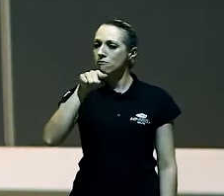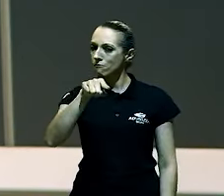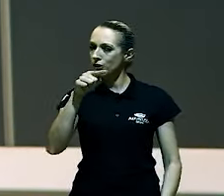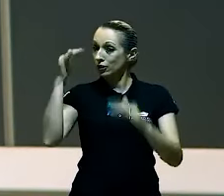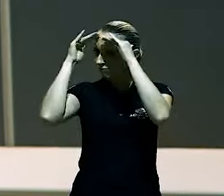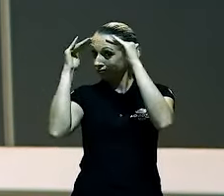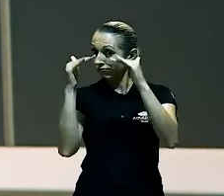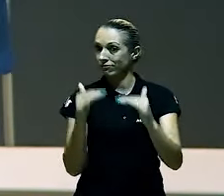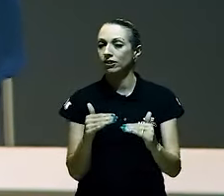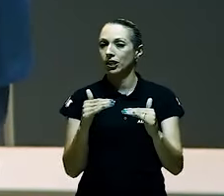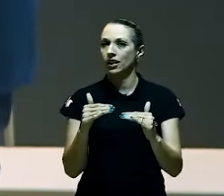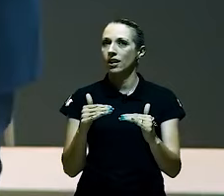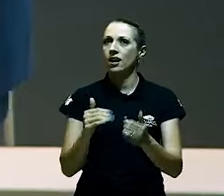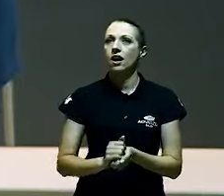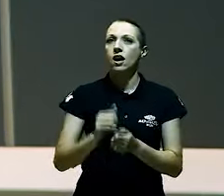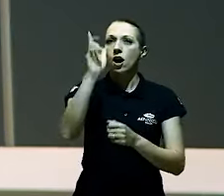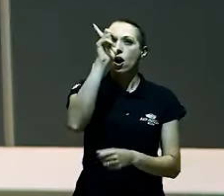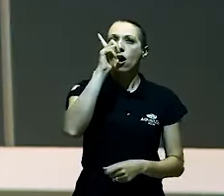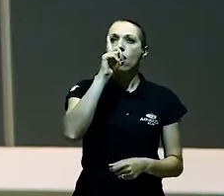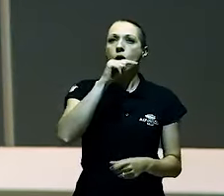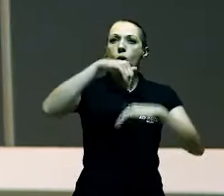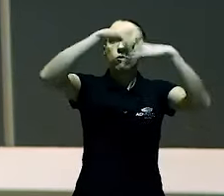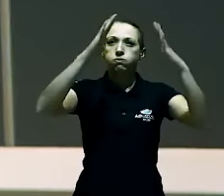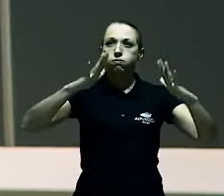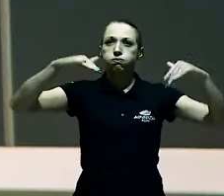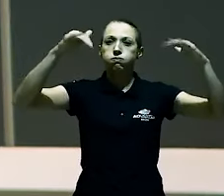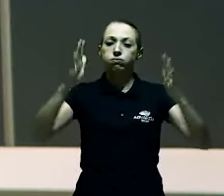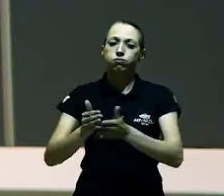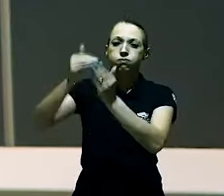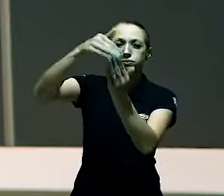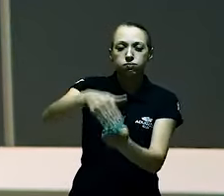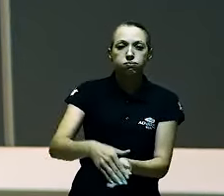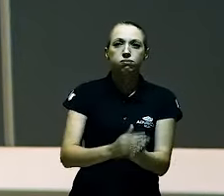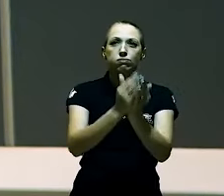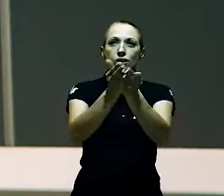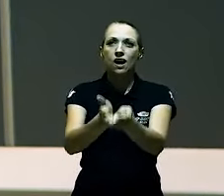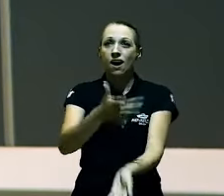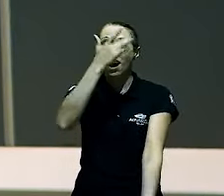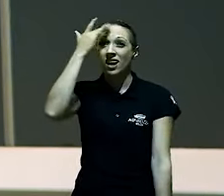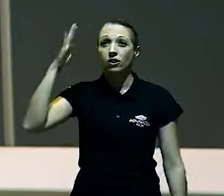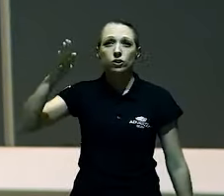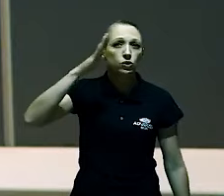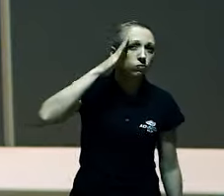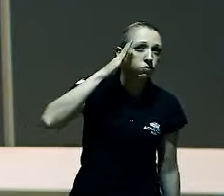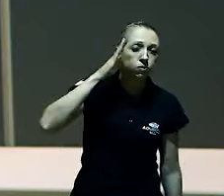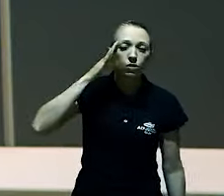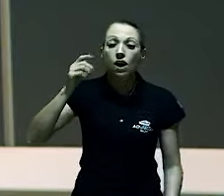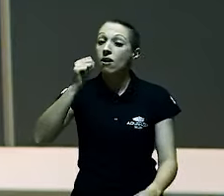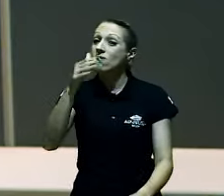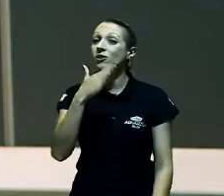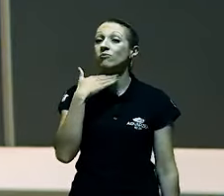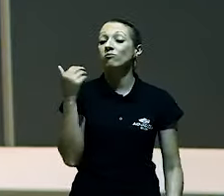essa tempestade colocou em risco a vida de todos esses marinheiros. A culpa é sua, Jonas. O que deve